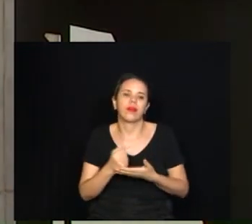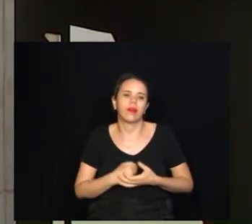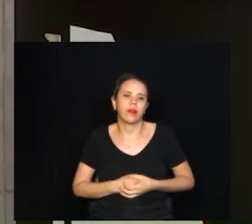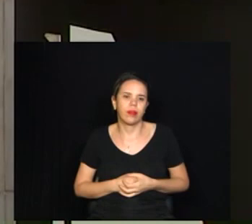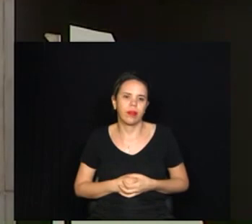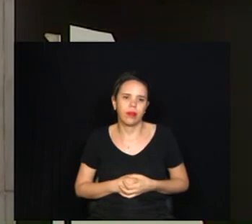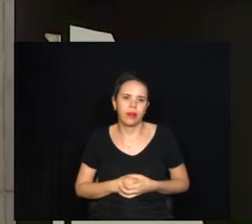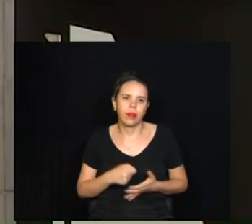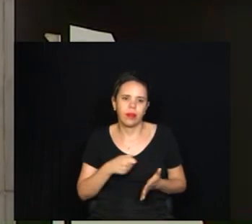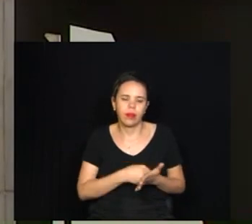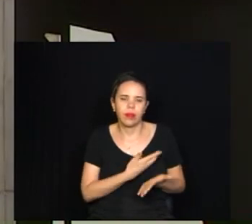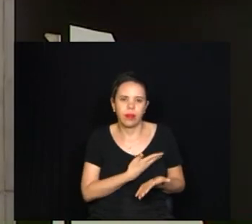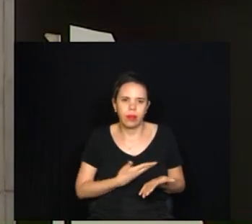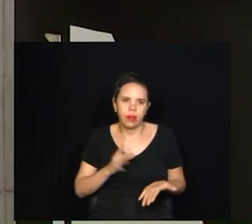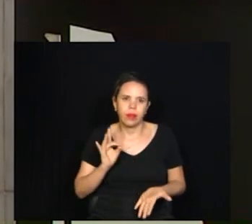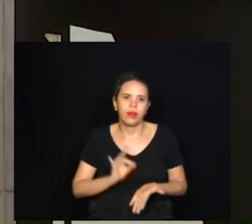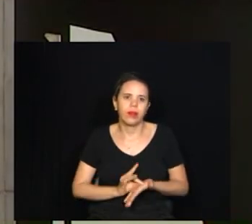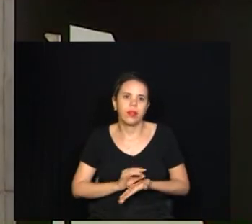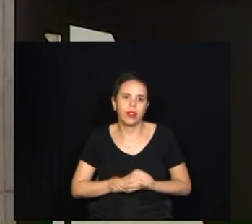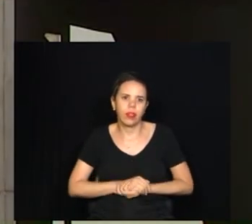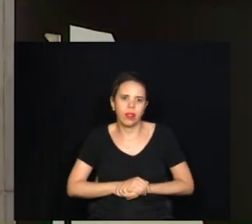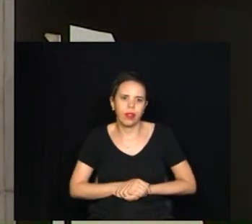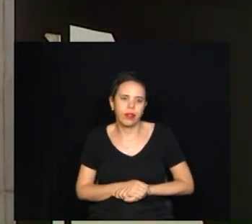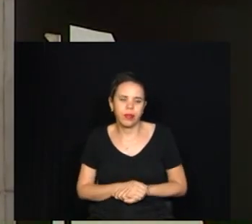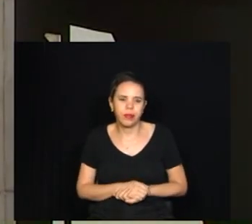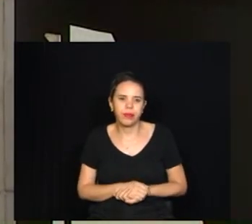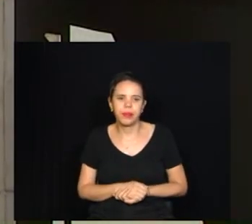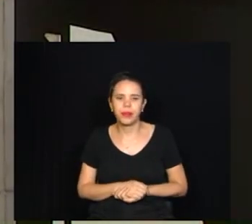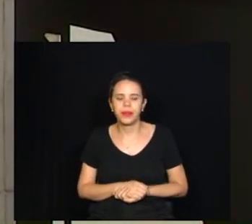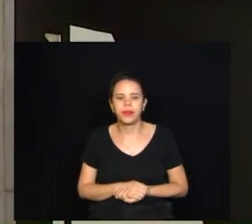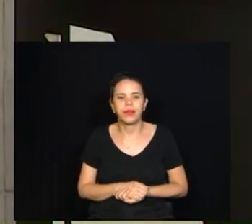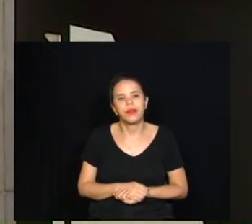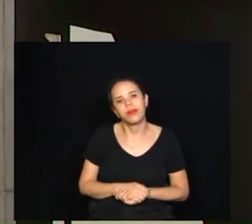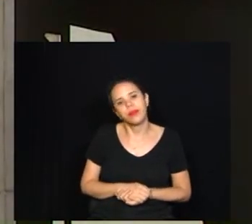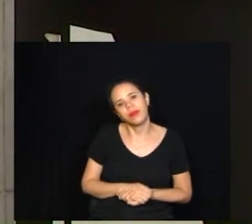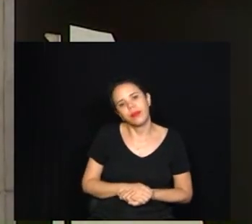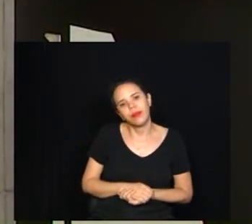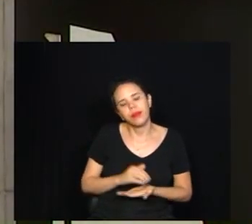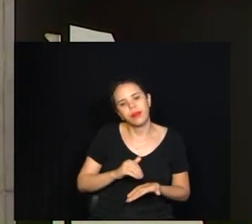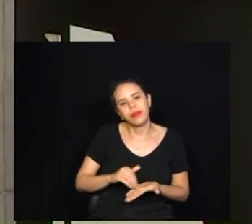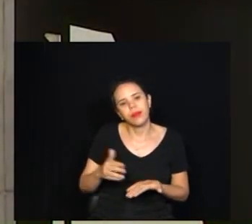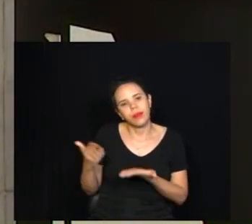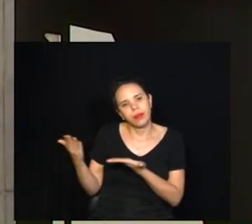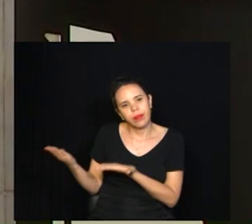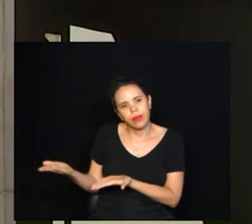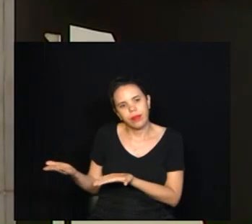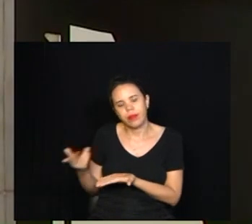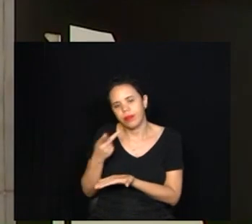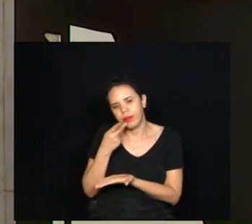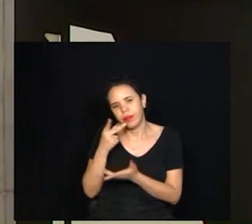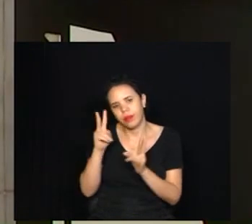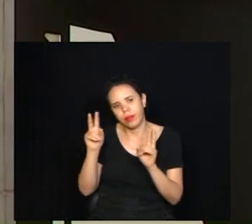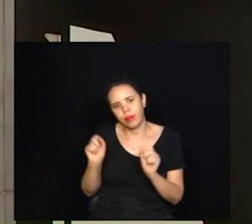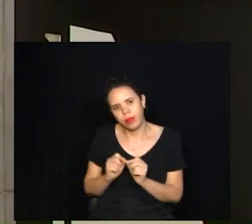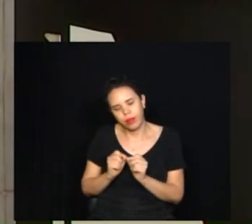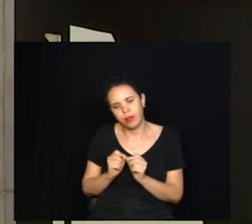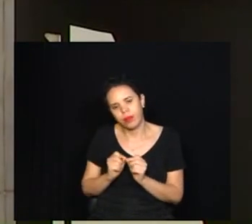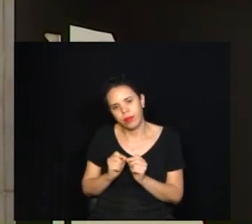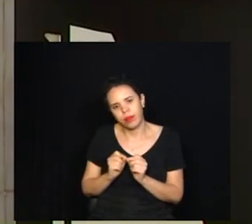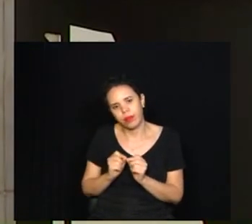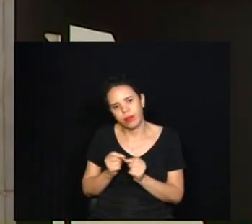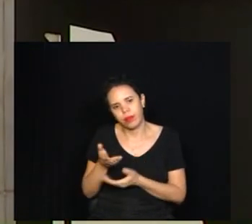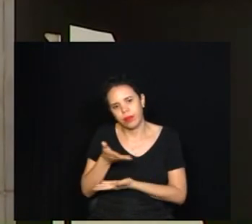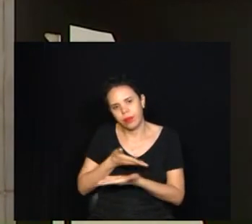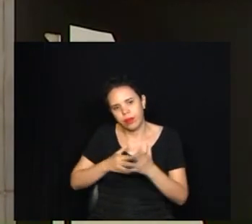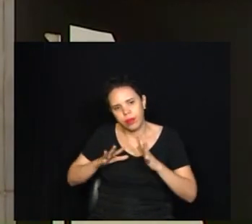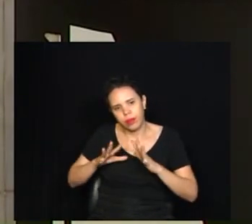para que a política pública seja efetiva. Bom, secretária Vandercleia Moura, para falar a respeito dessa situação que